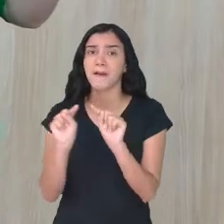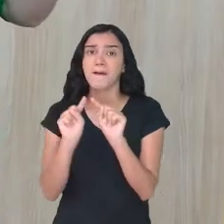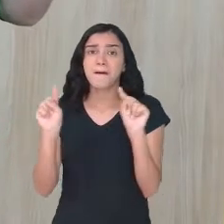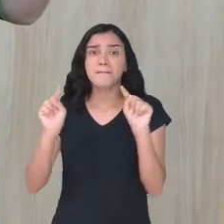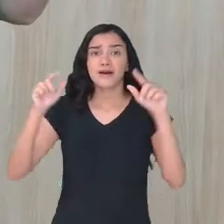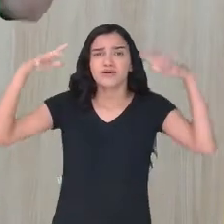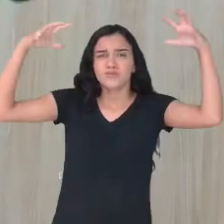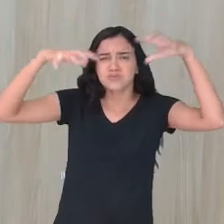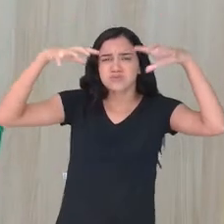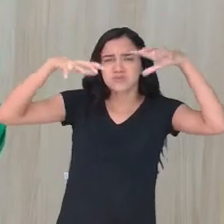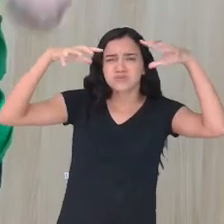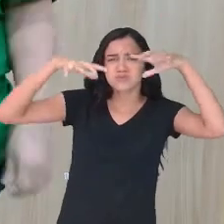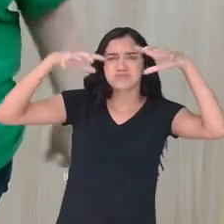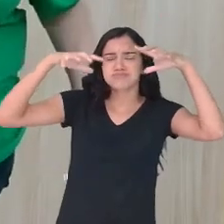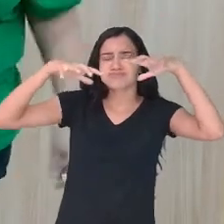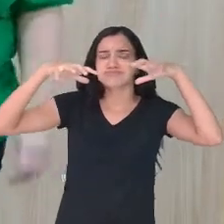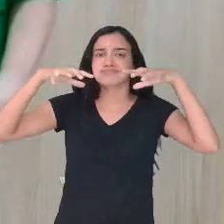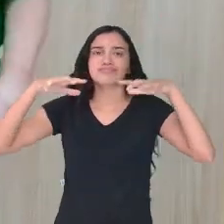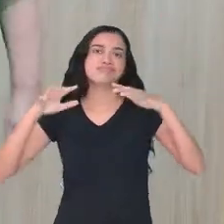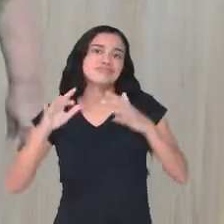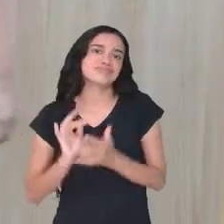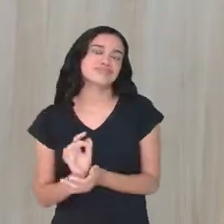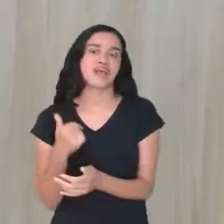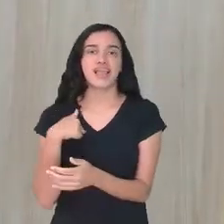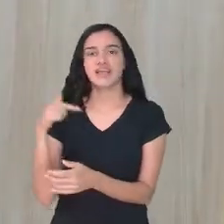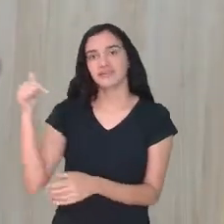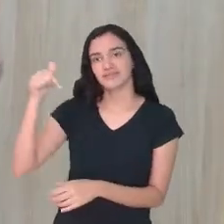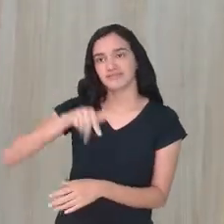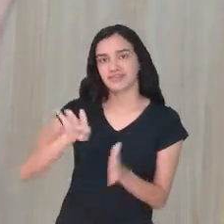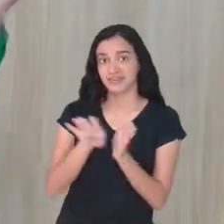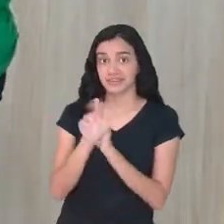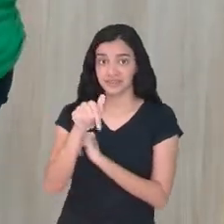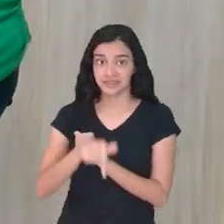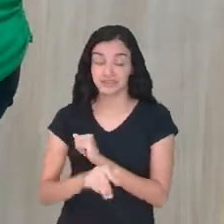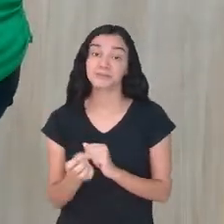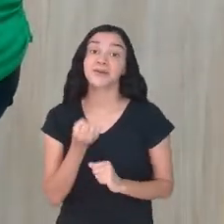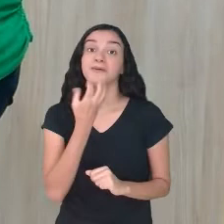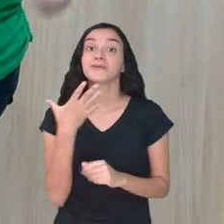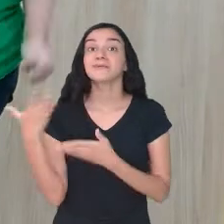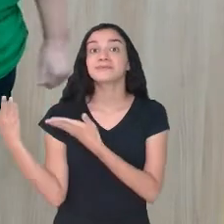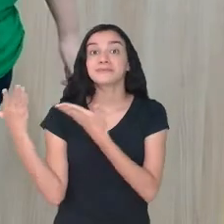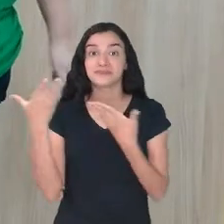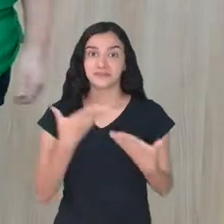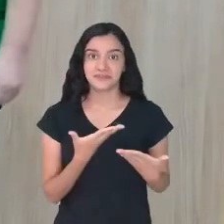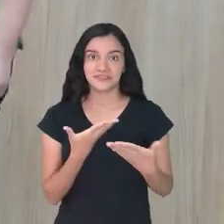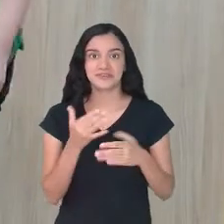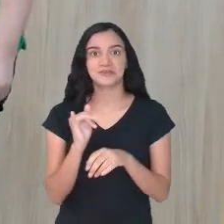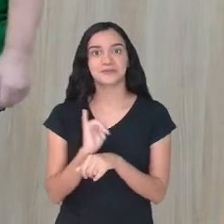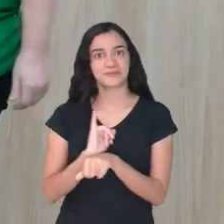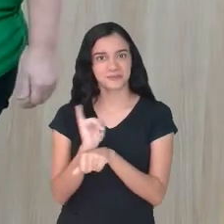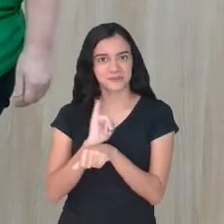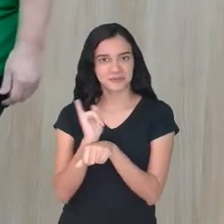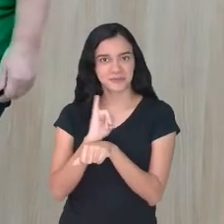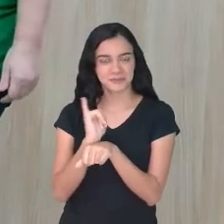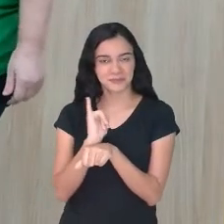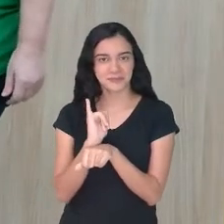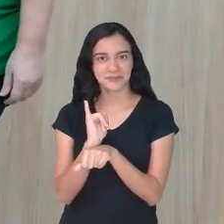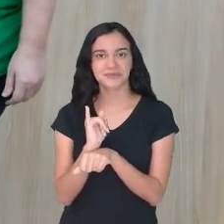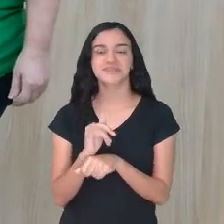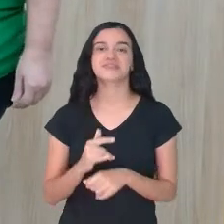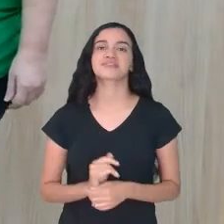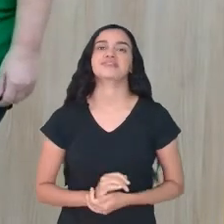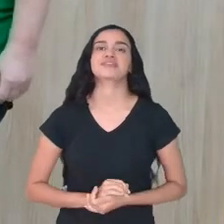chuva não permitiu que ele chegasse aqui. Bom, bem-vindo ao nosso canal.